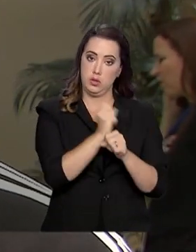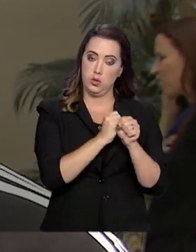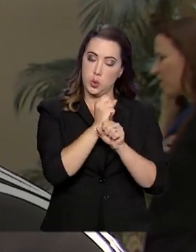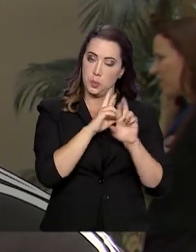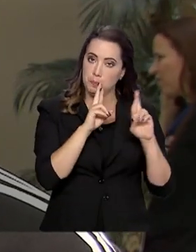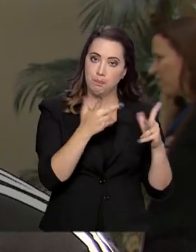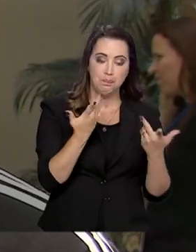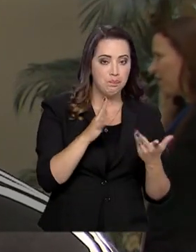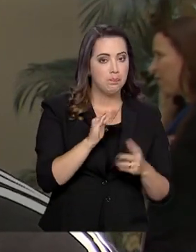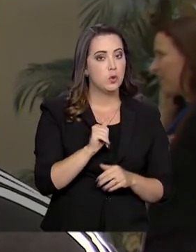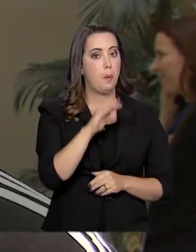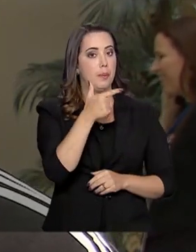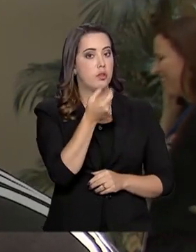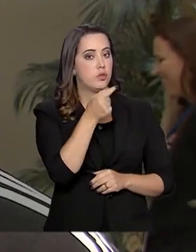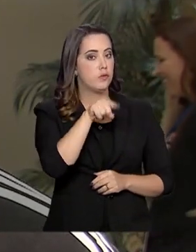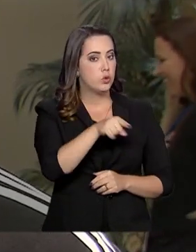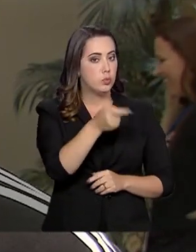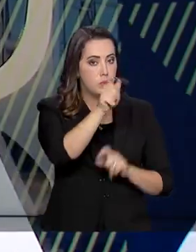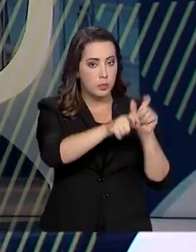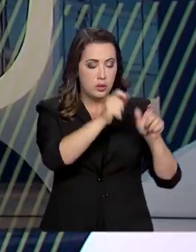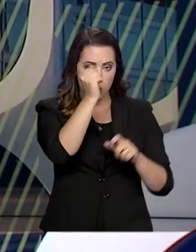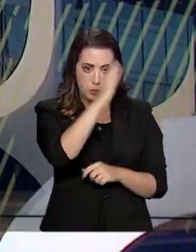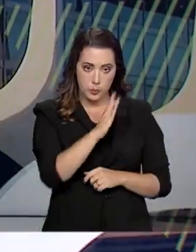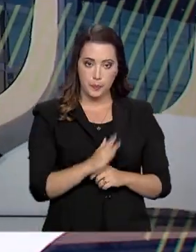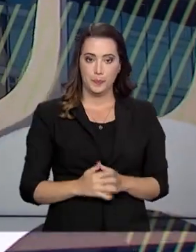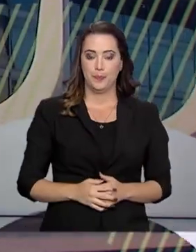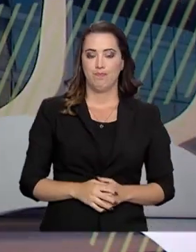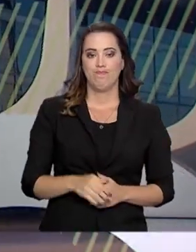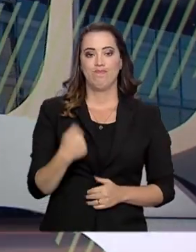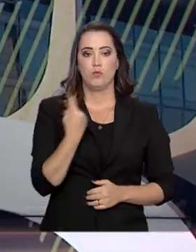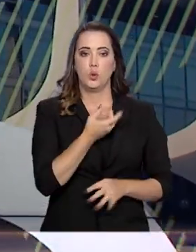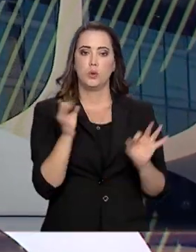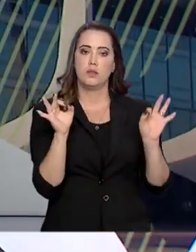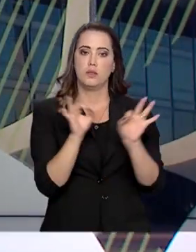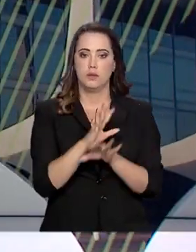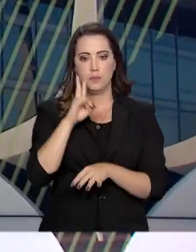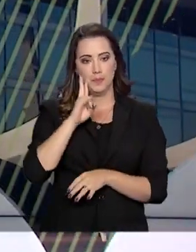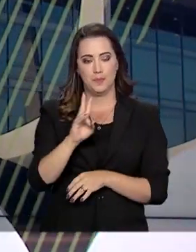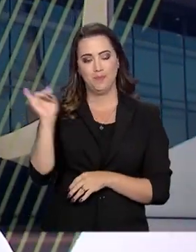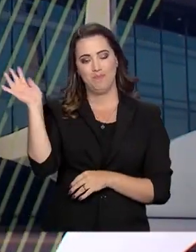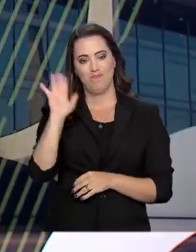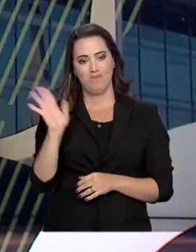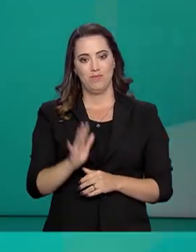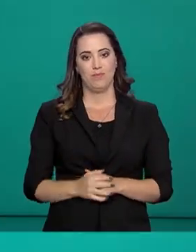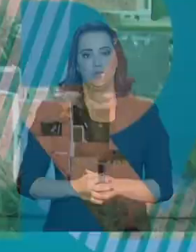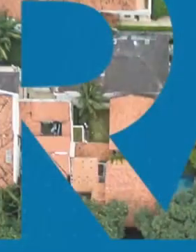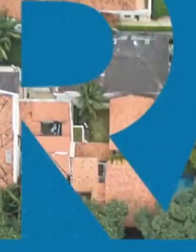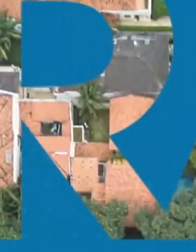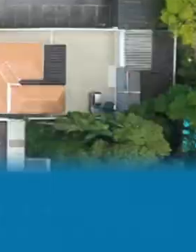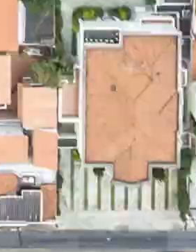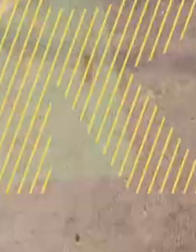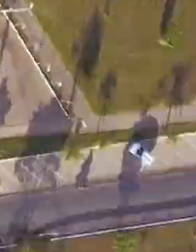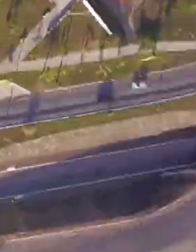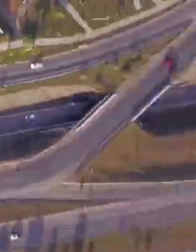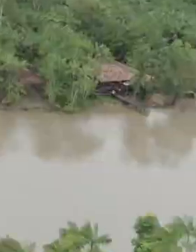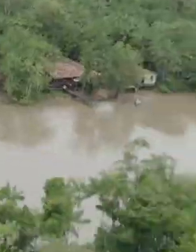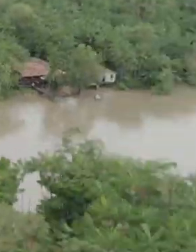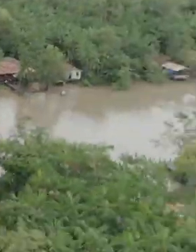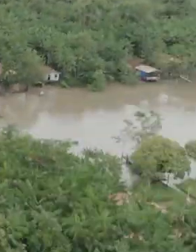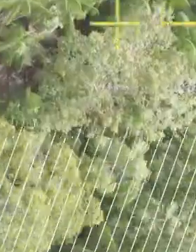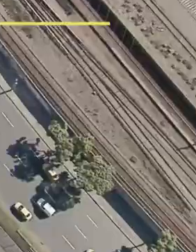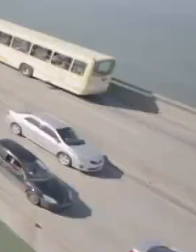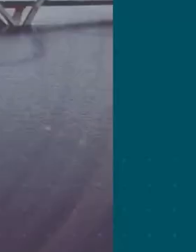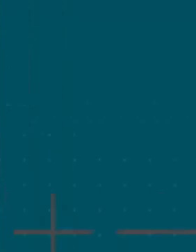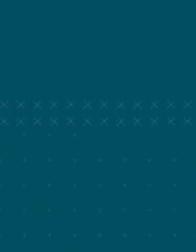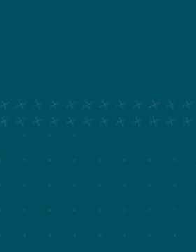a empresa vai trazer acima de 20 mil pessoas para o Brasil. O governo agora termina aqui. Até a próxima edição. Até a próxima.